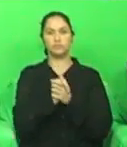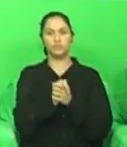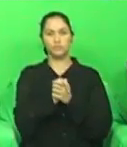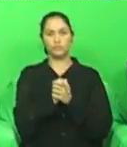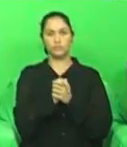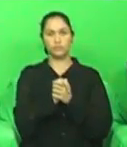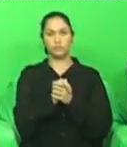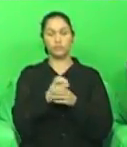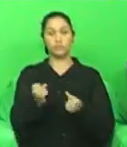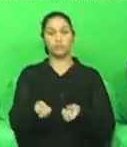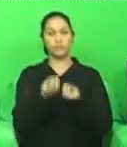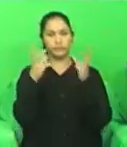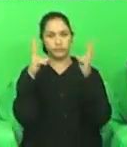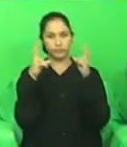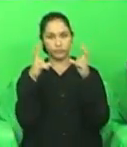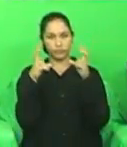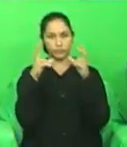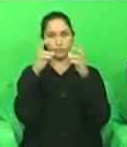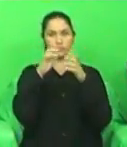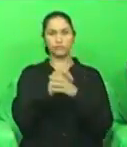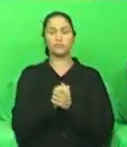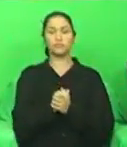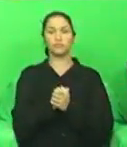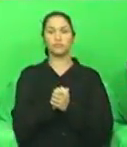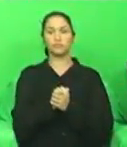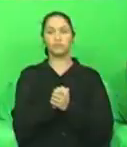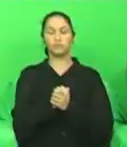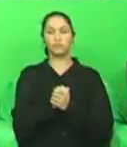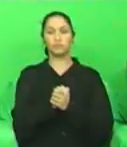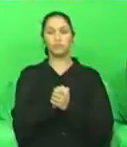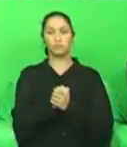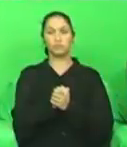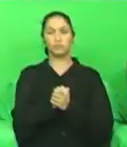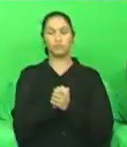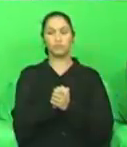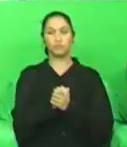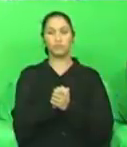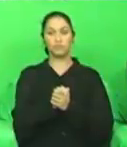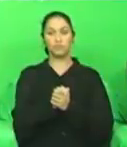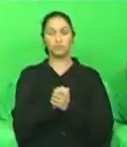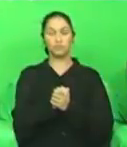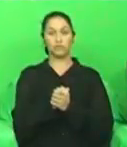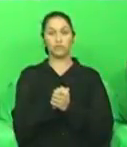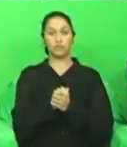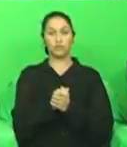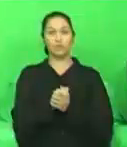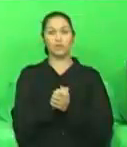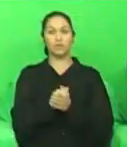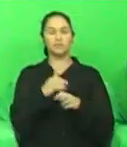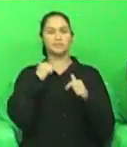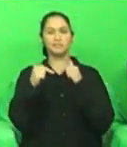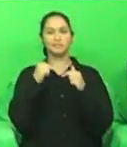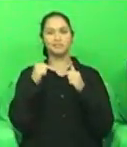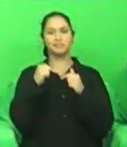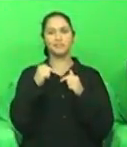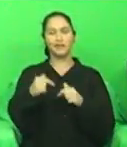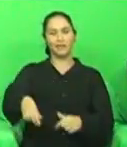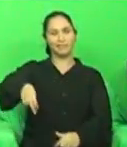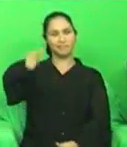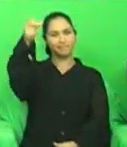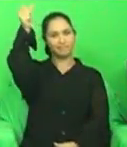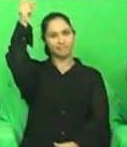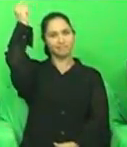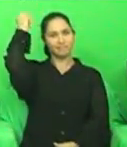uma é uma matéria muito em voga atualmente e que já existe há muito tempo né no ano de 2005 falava